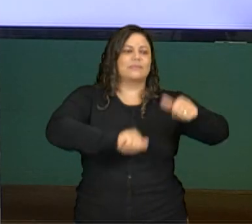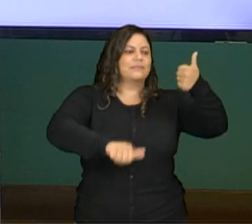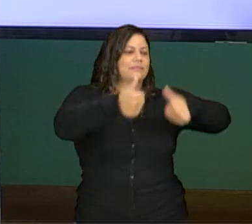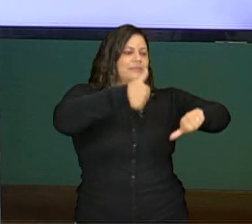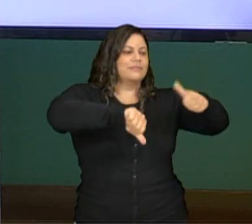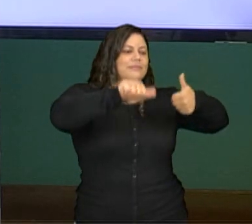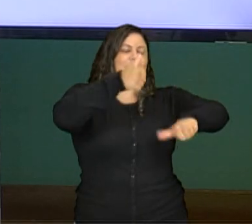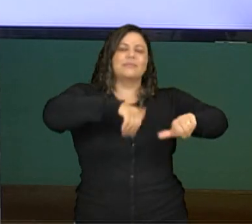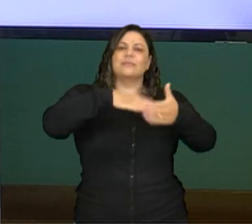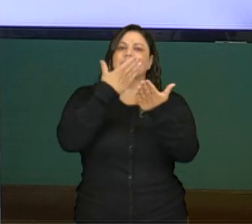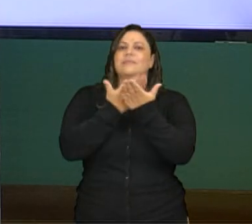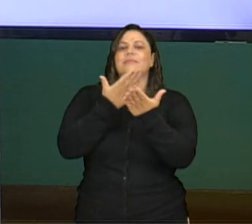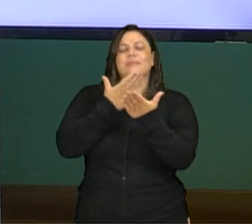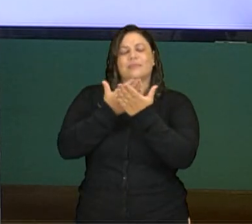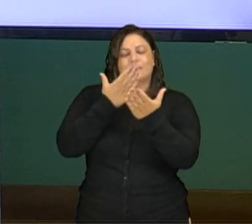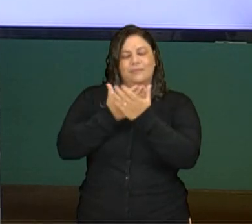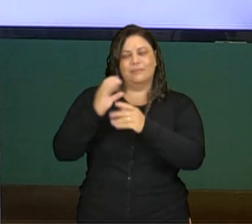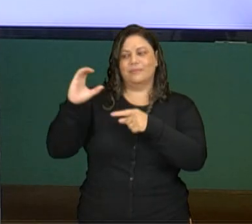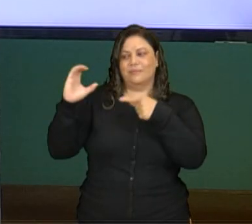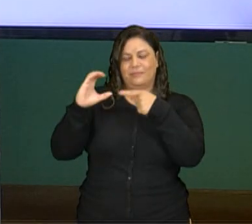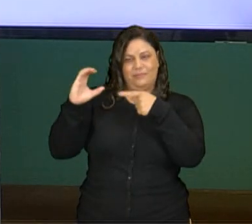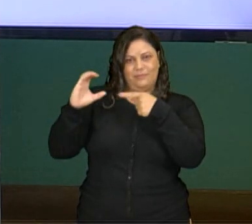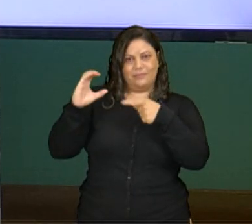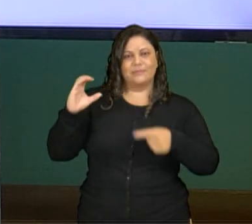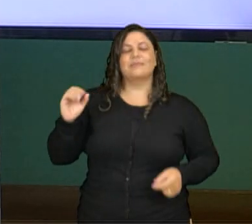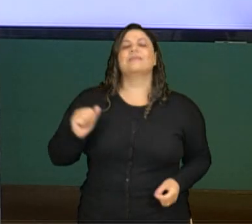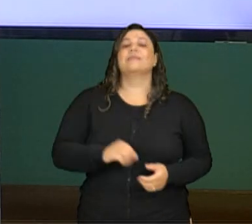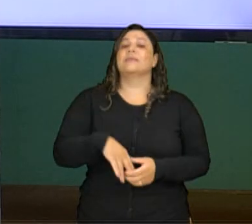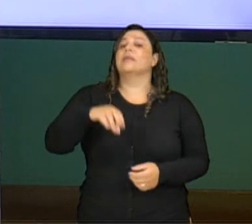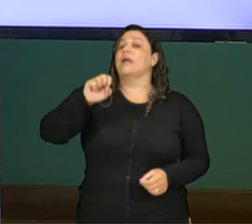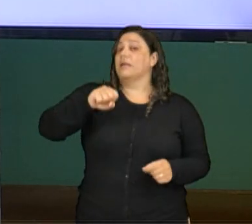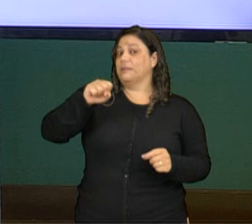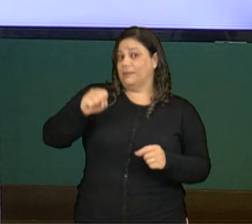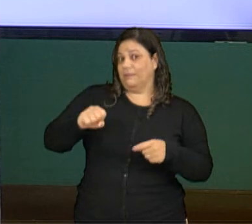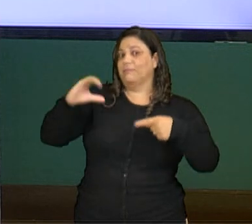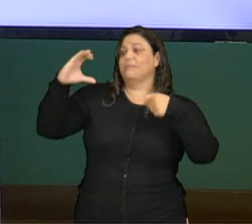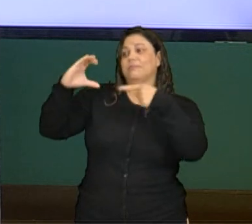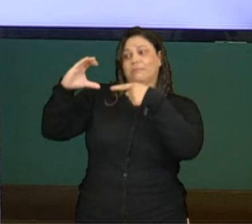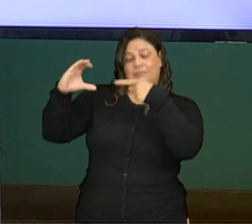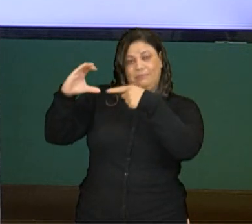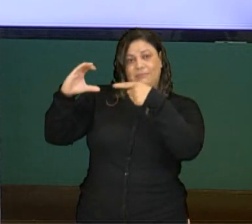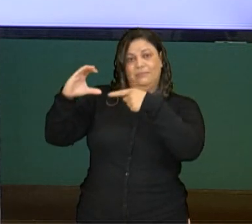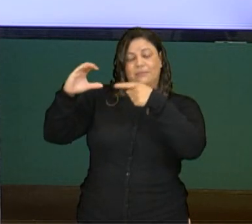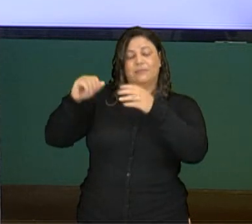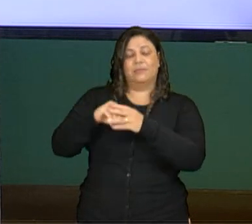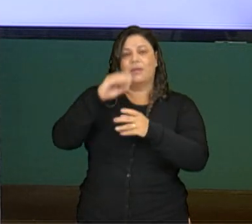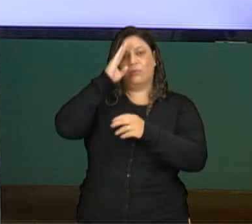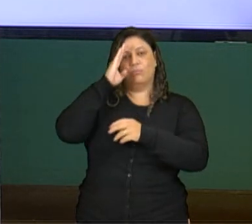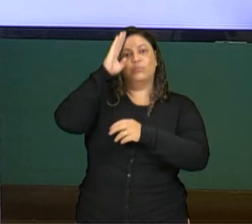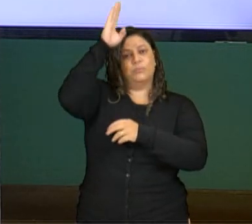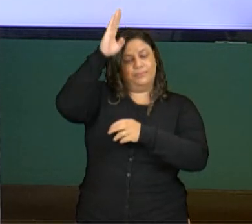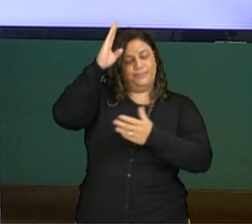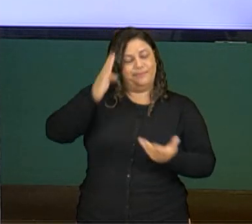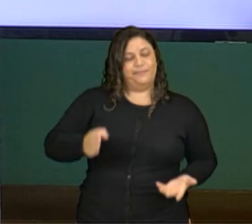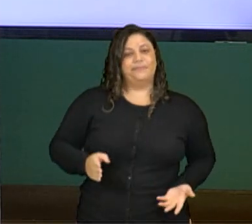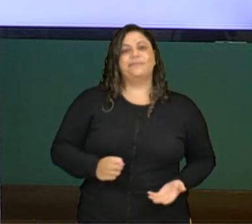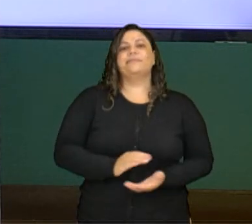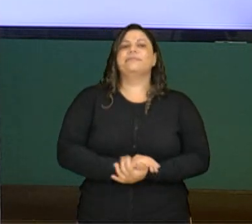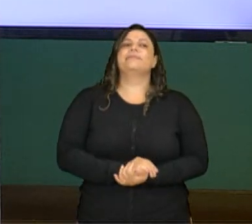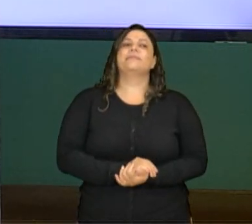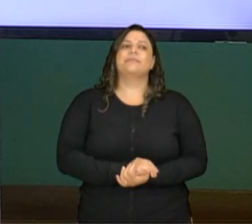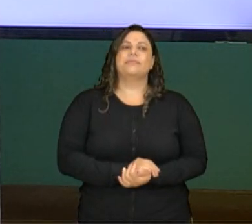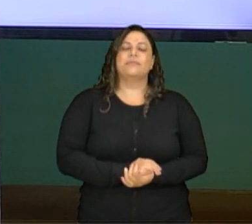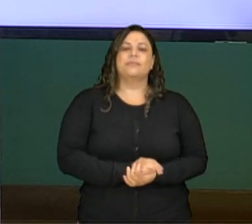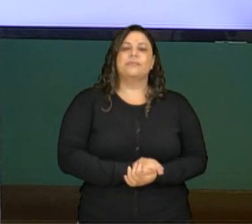os compostos do carbono. Sim, o carbono é o elemento central da química orgânica.